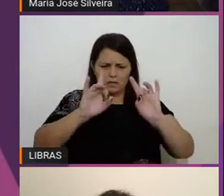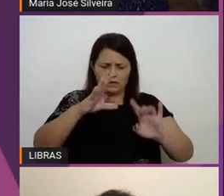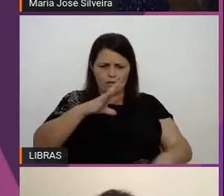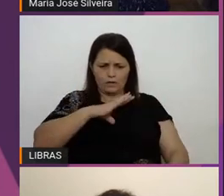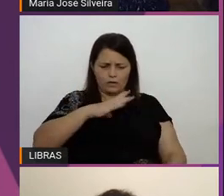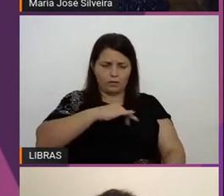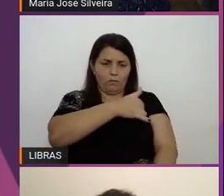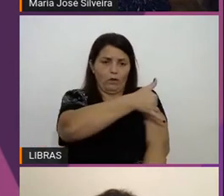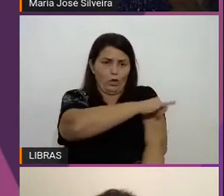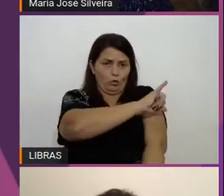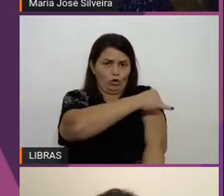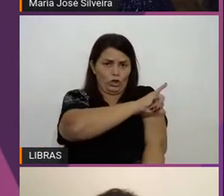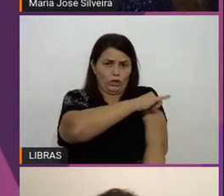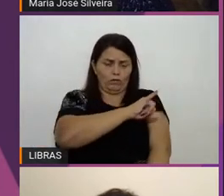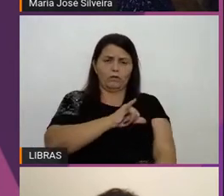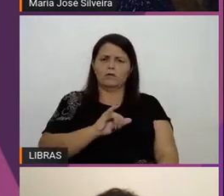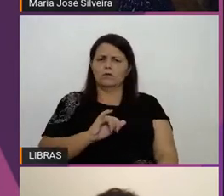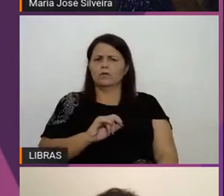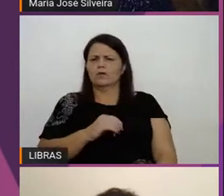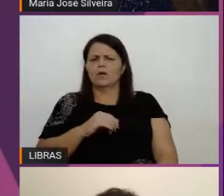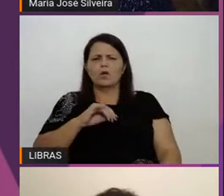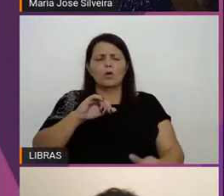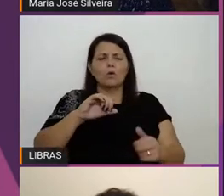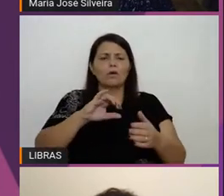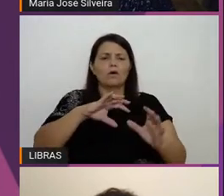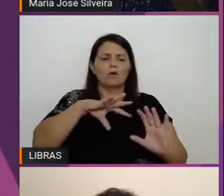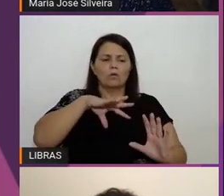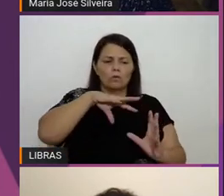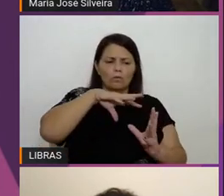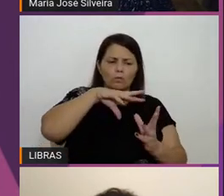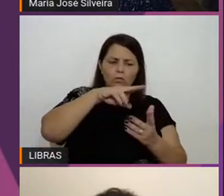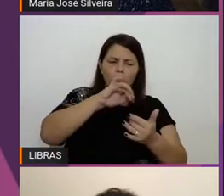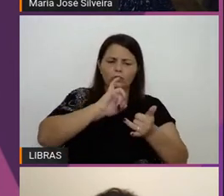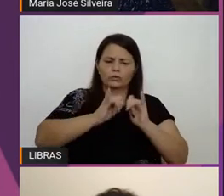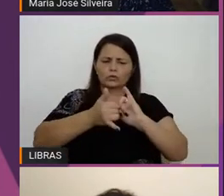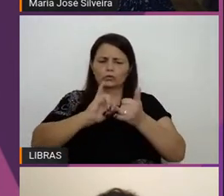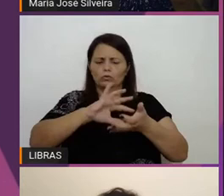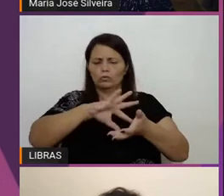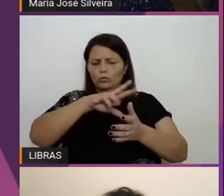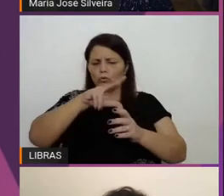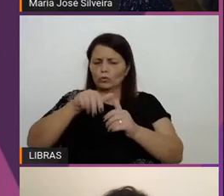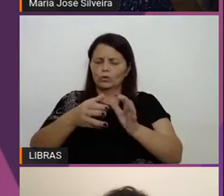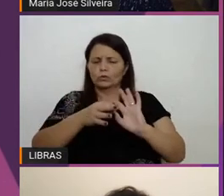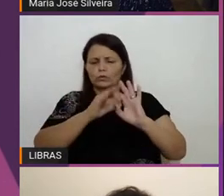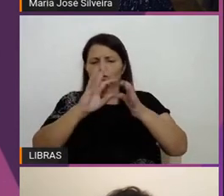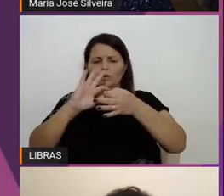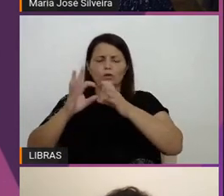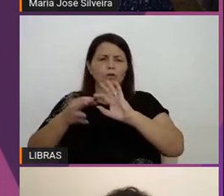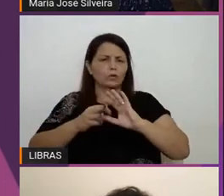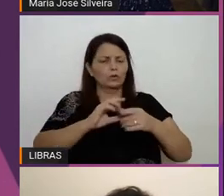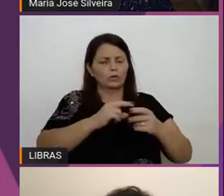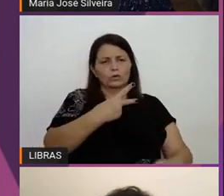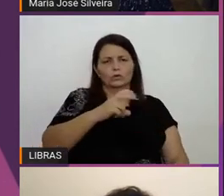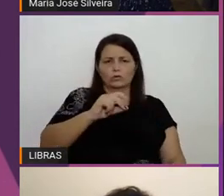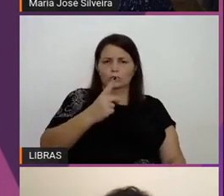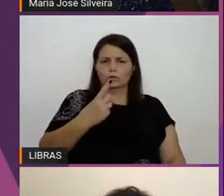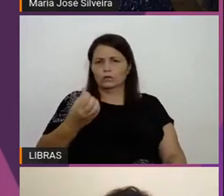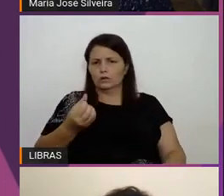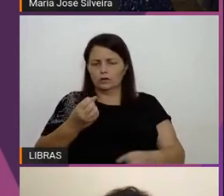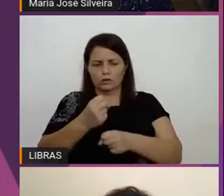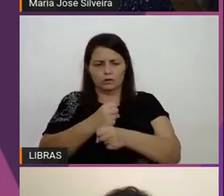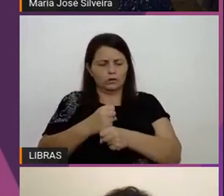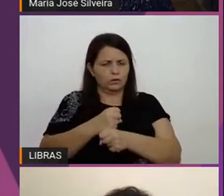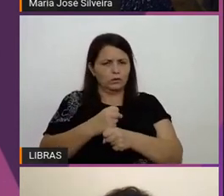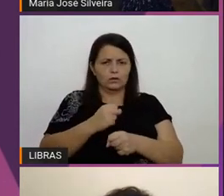do Rio de Janeiro Copa do Mundo prestes a acontecer Olimpíadas de 2016 a vista